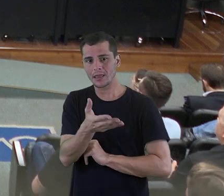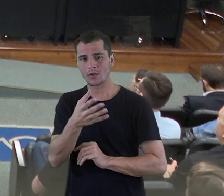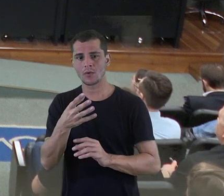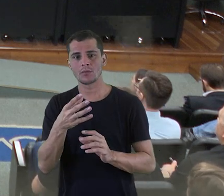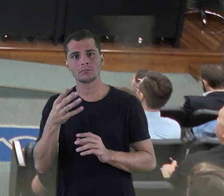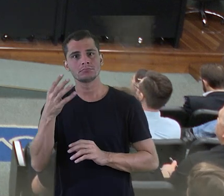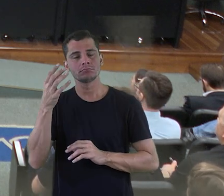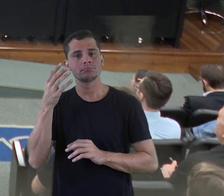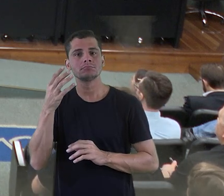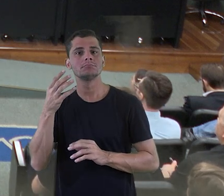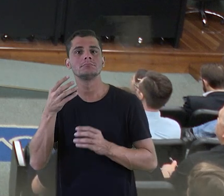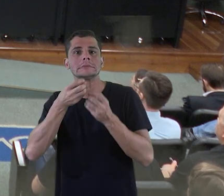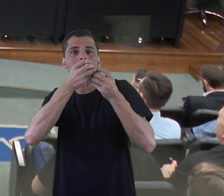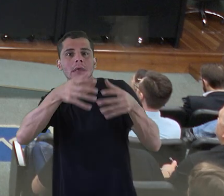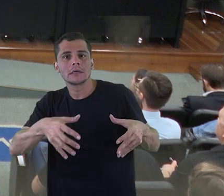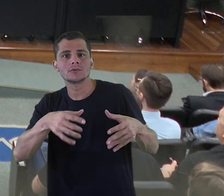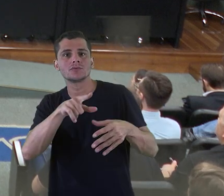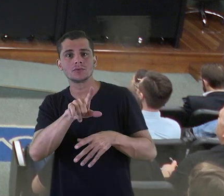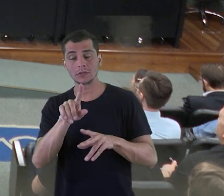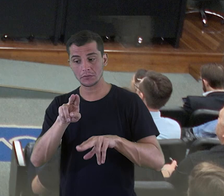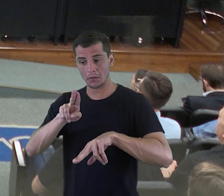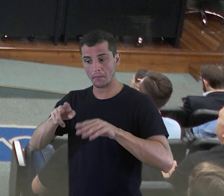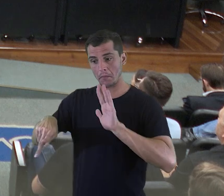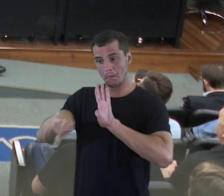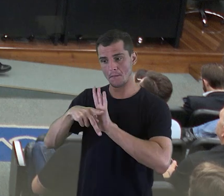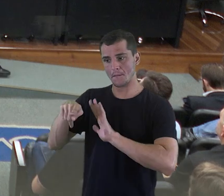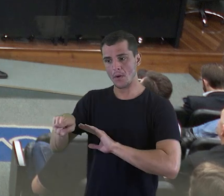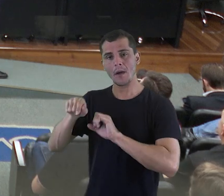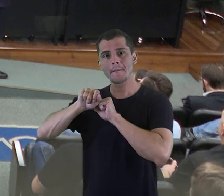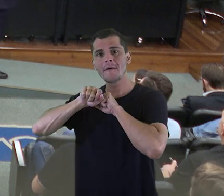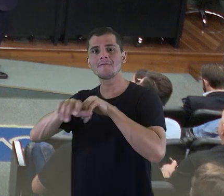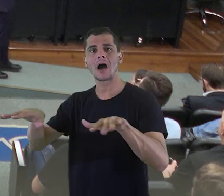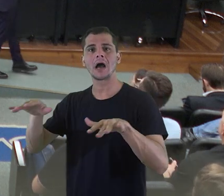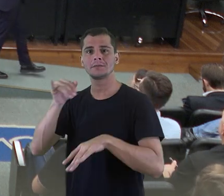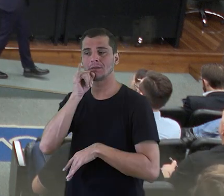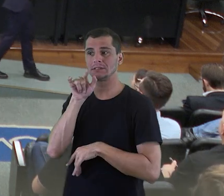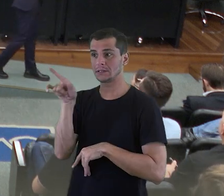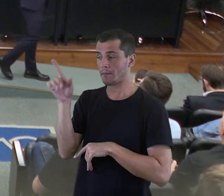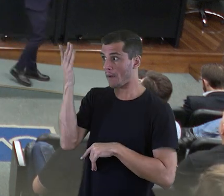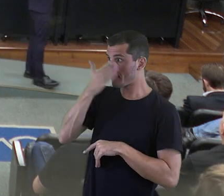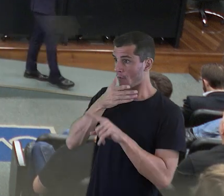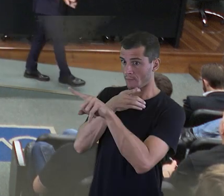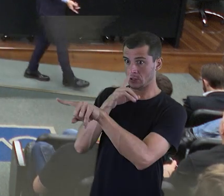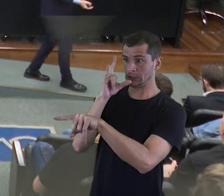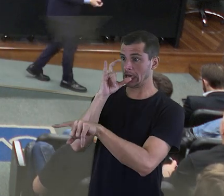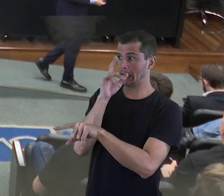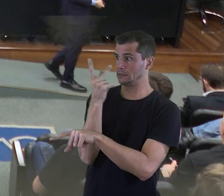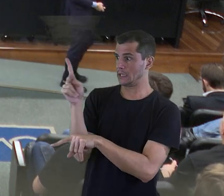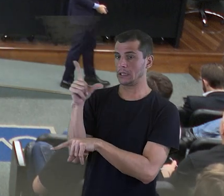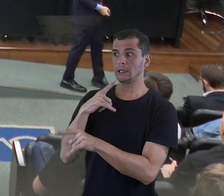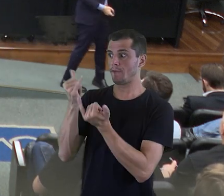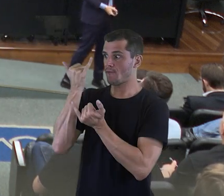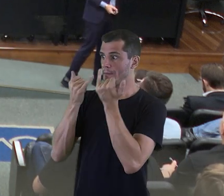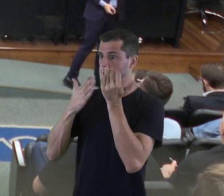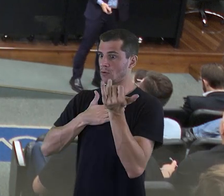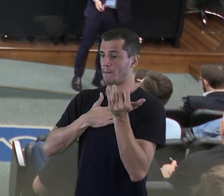no e-mail que você encaminhou no WhatsApp que você encaminhou no grupo X vazou daquele grupo não vazou daqui